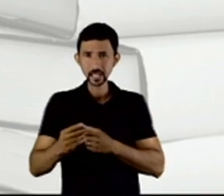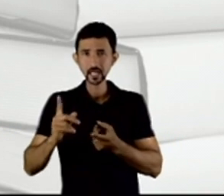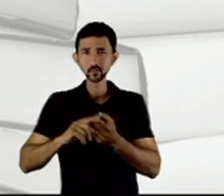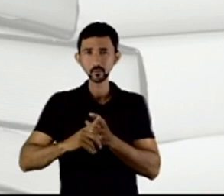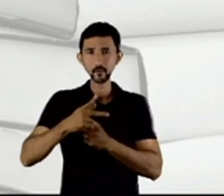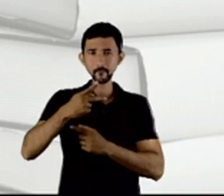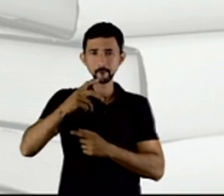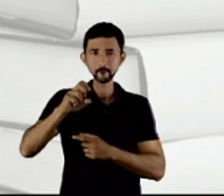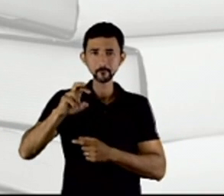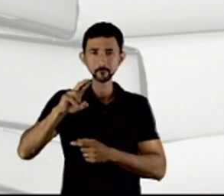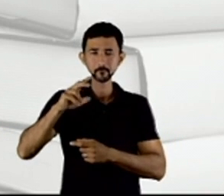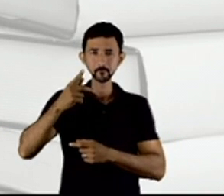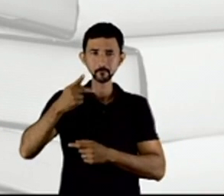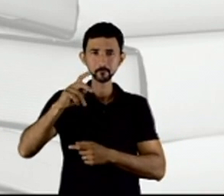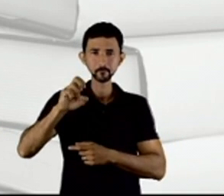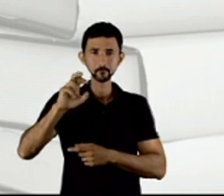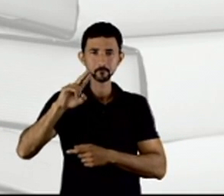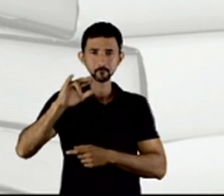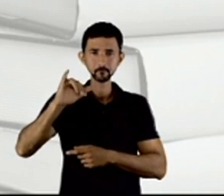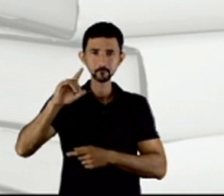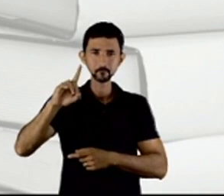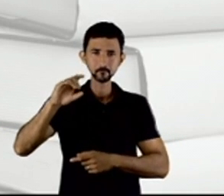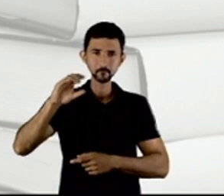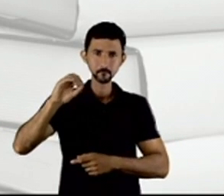uma dízima periódica.